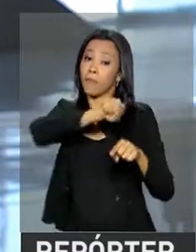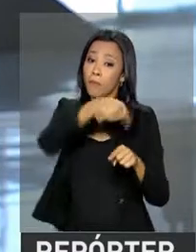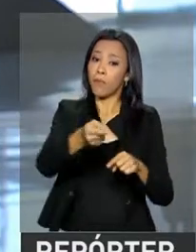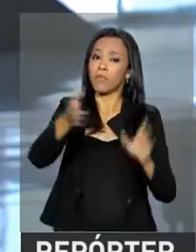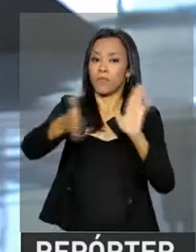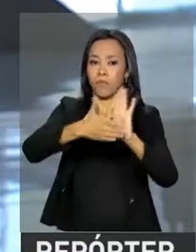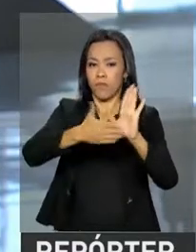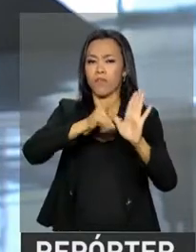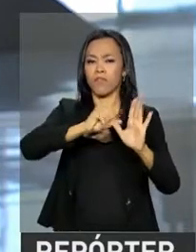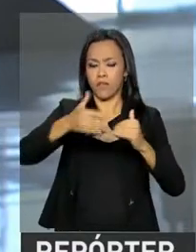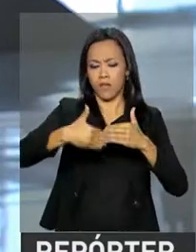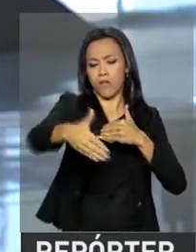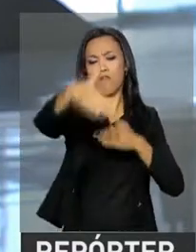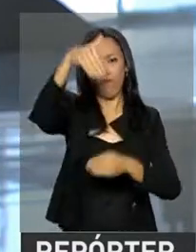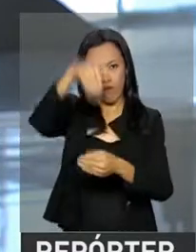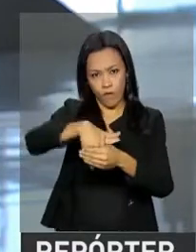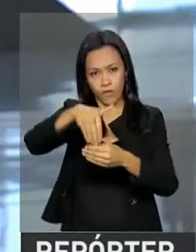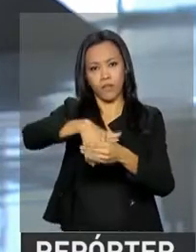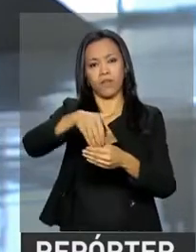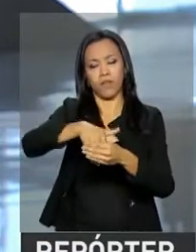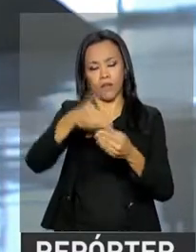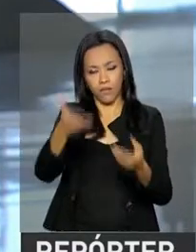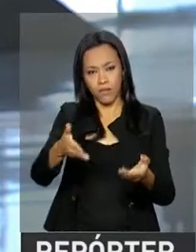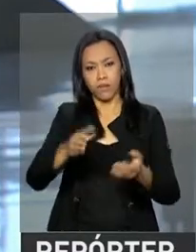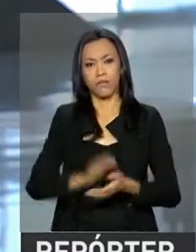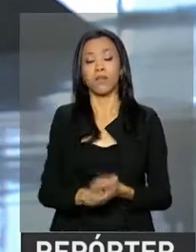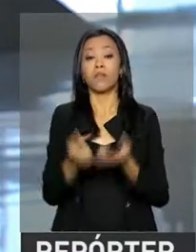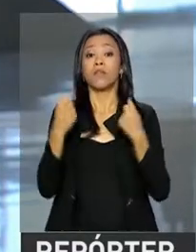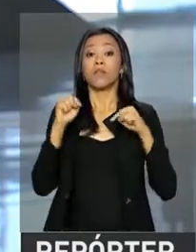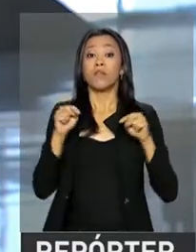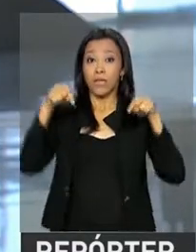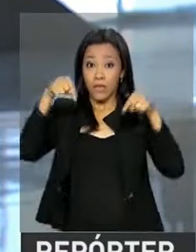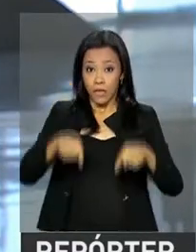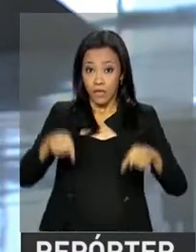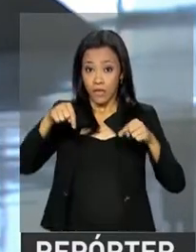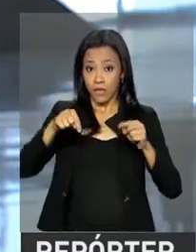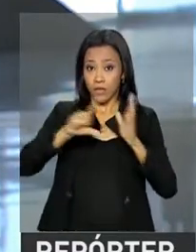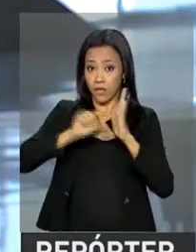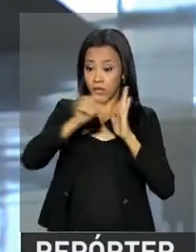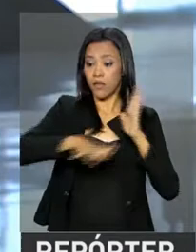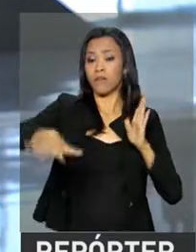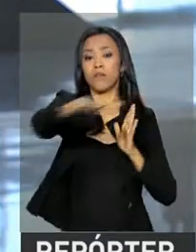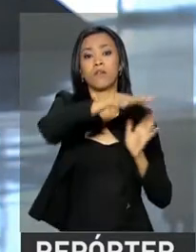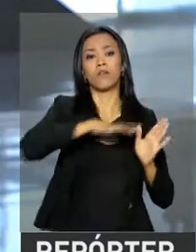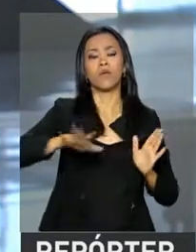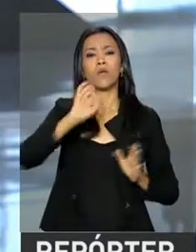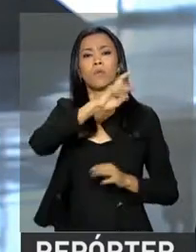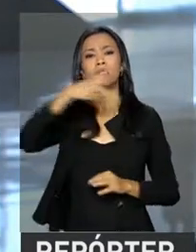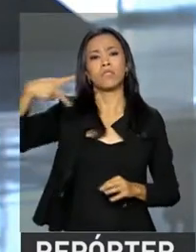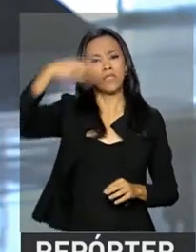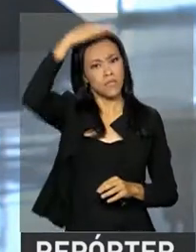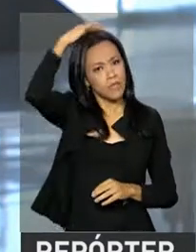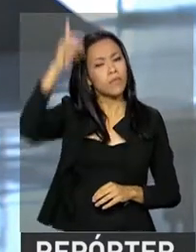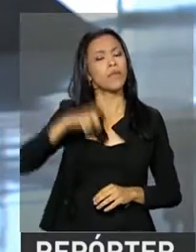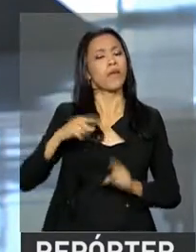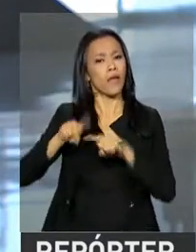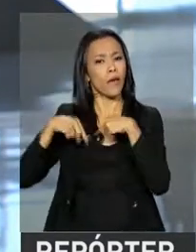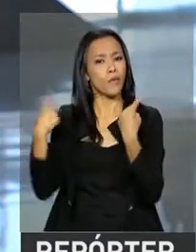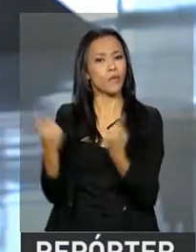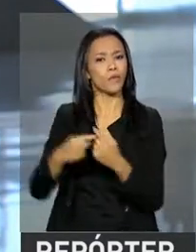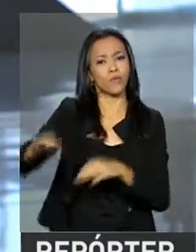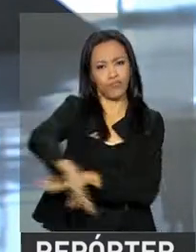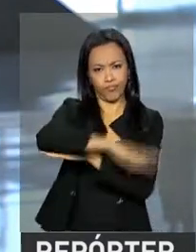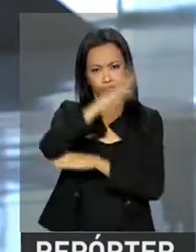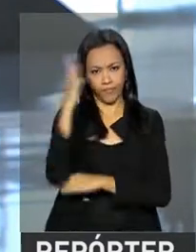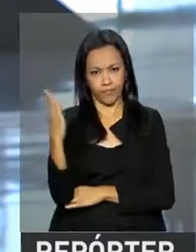semana para garantir a validade da medida e aqui no palácio do planalto o presidente michel temer tem reuniões ao longo do